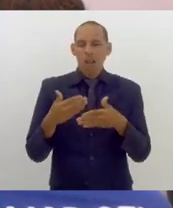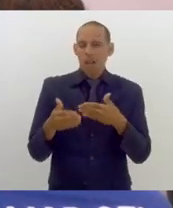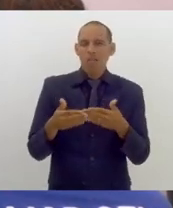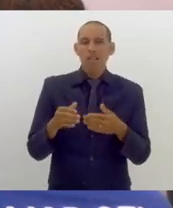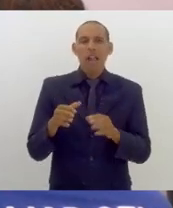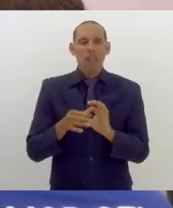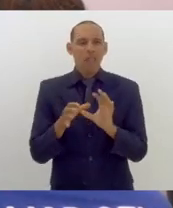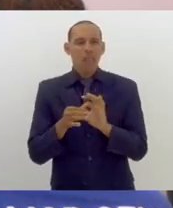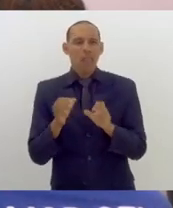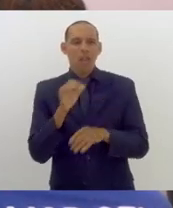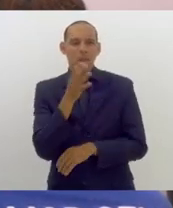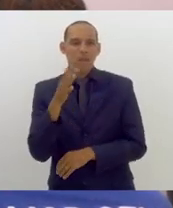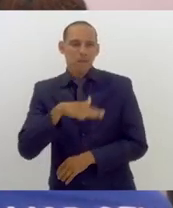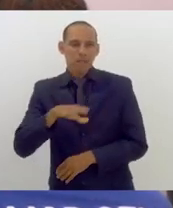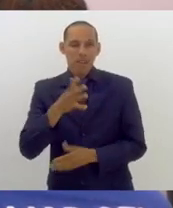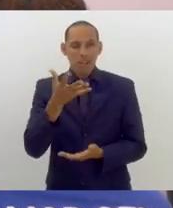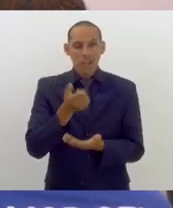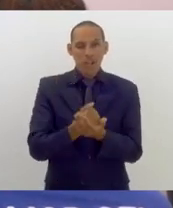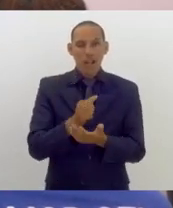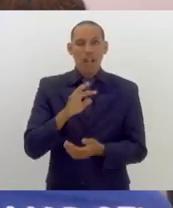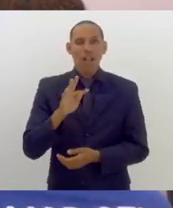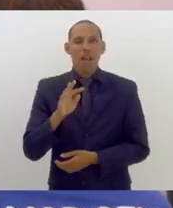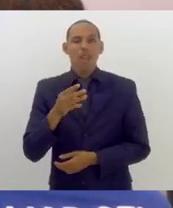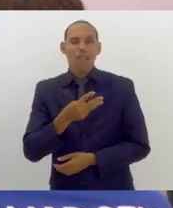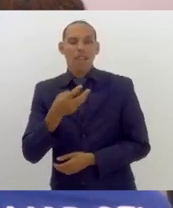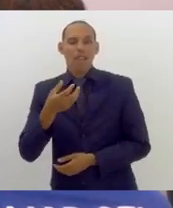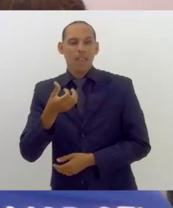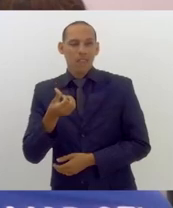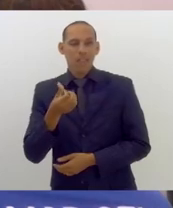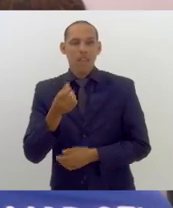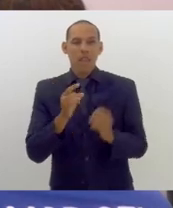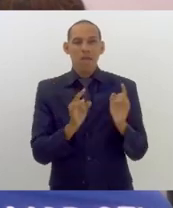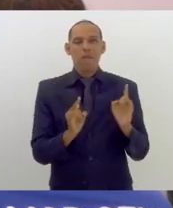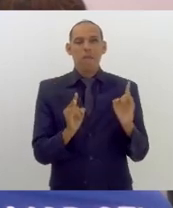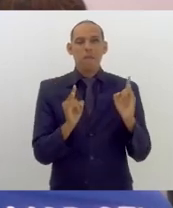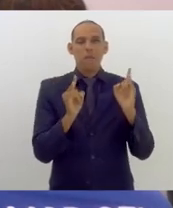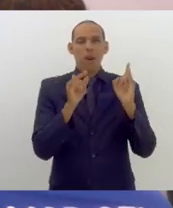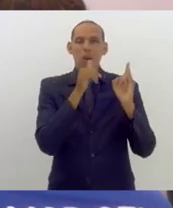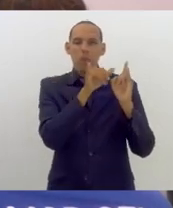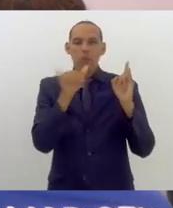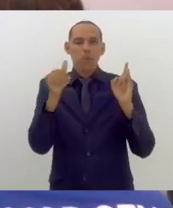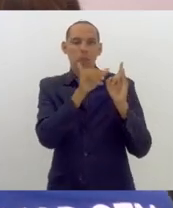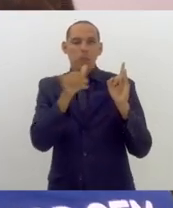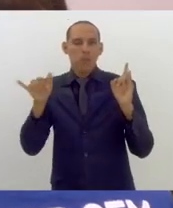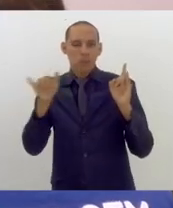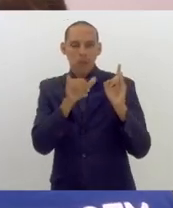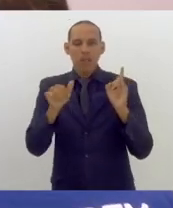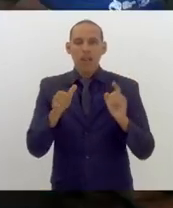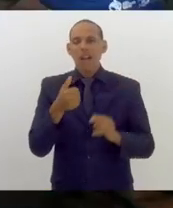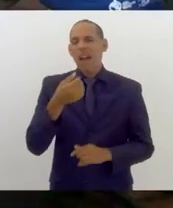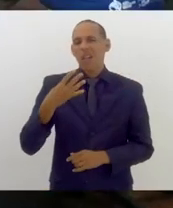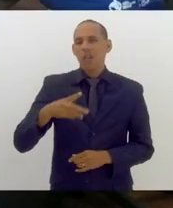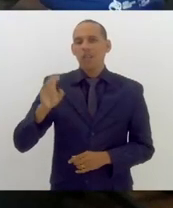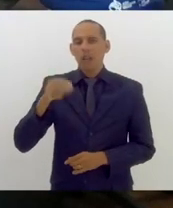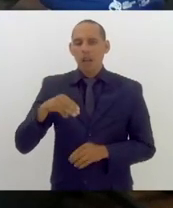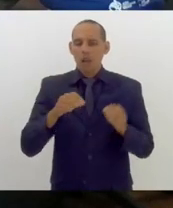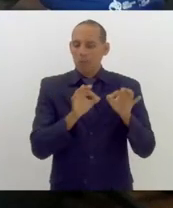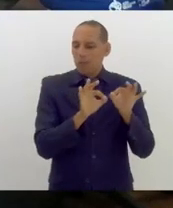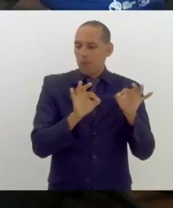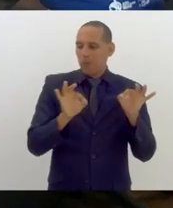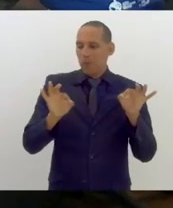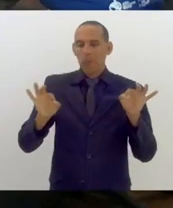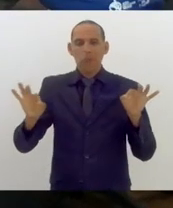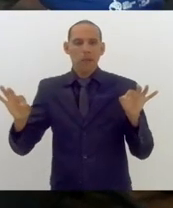permitindo a instalação e operação de 36 Torres de transmissão de energia elétrica percorrendo cerca de 14 km de extensão